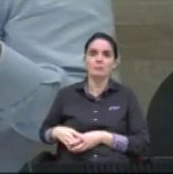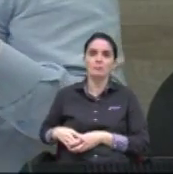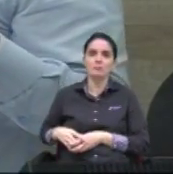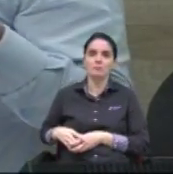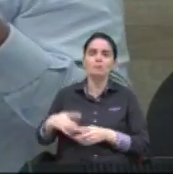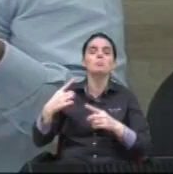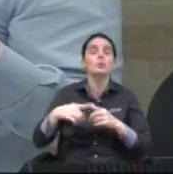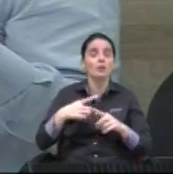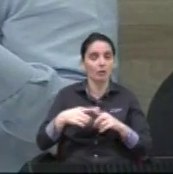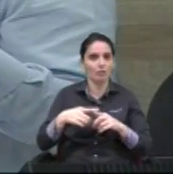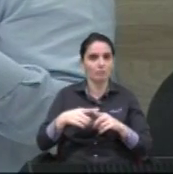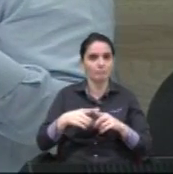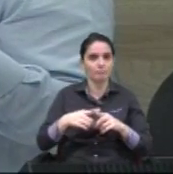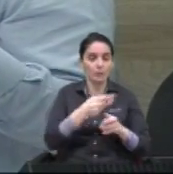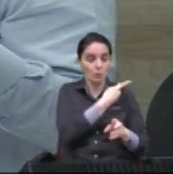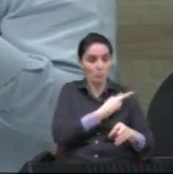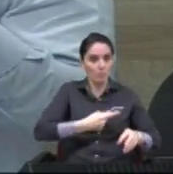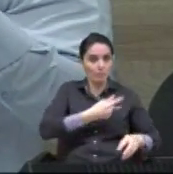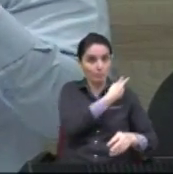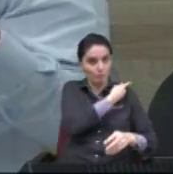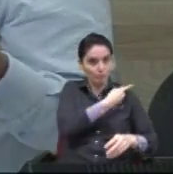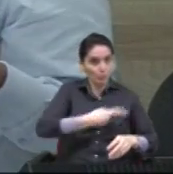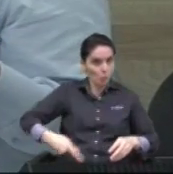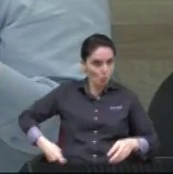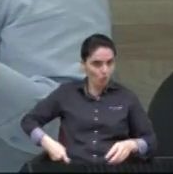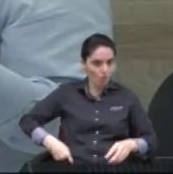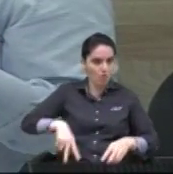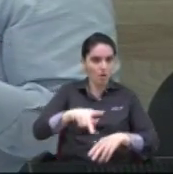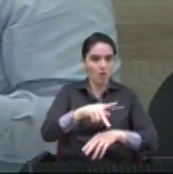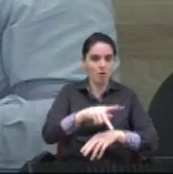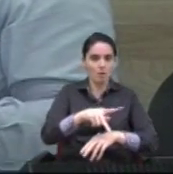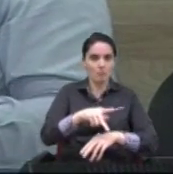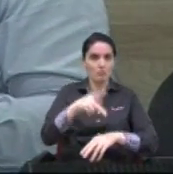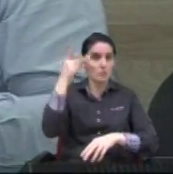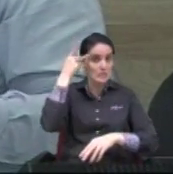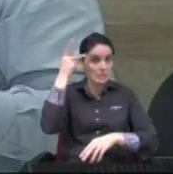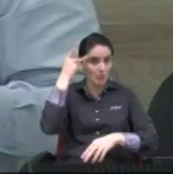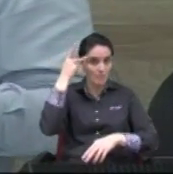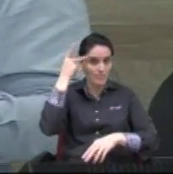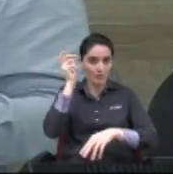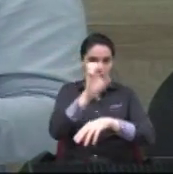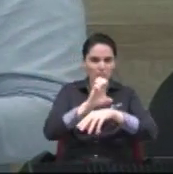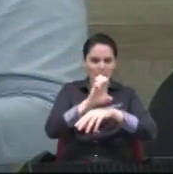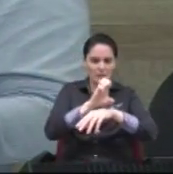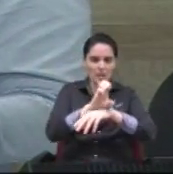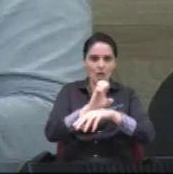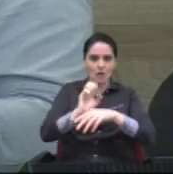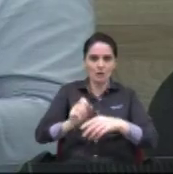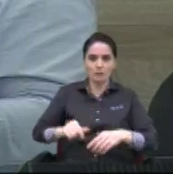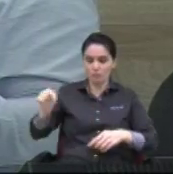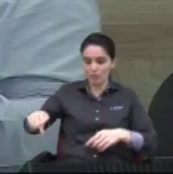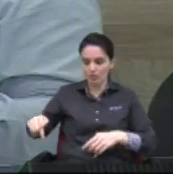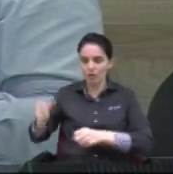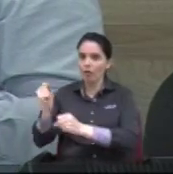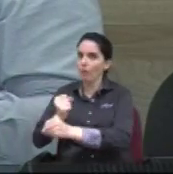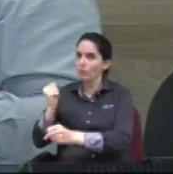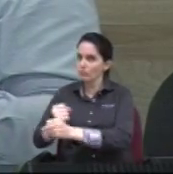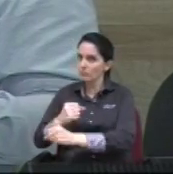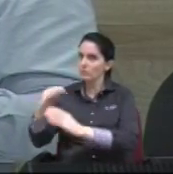possa tomar providência e construir uma escola naquele bairro, visto que ali tem se